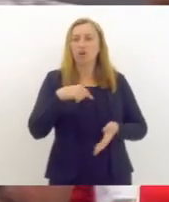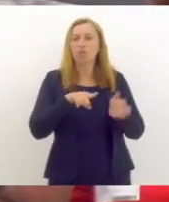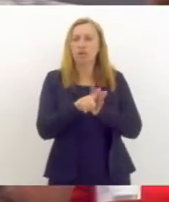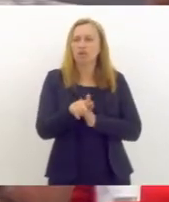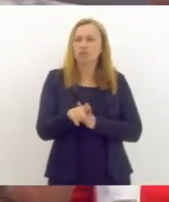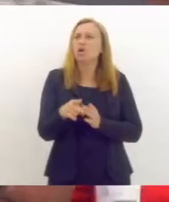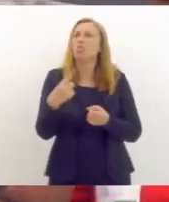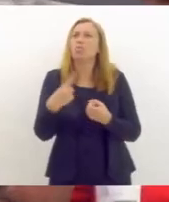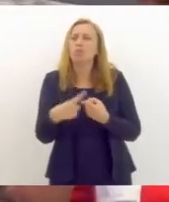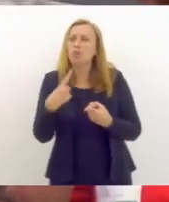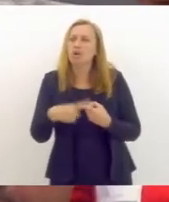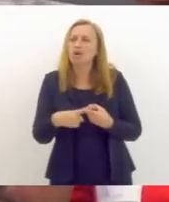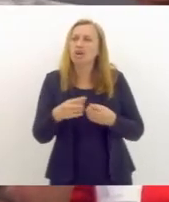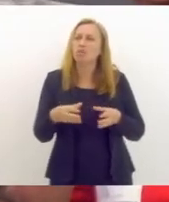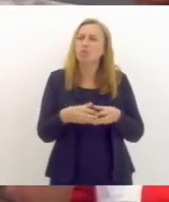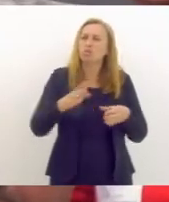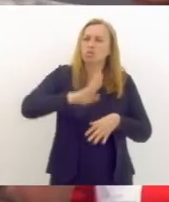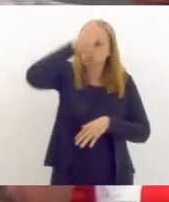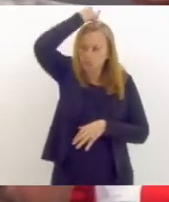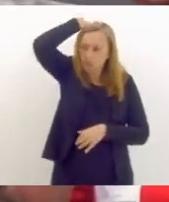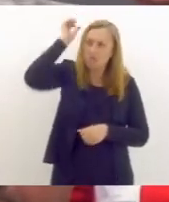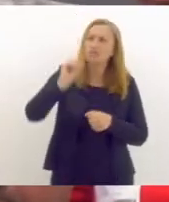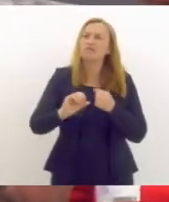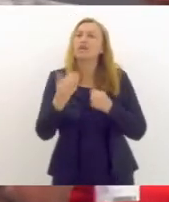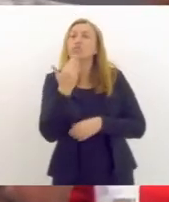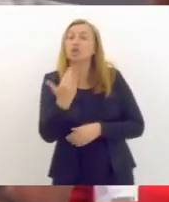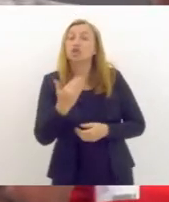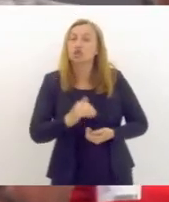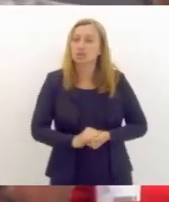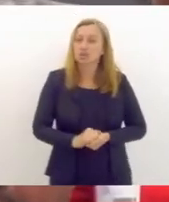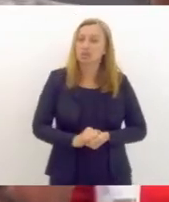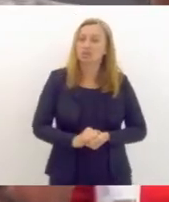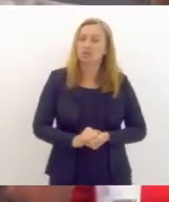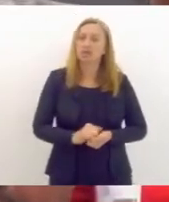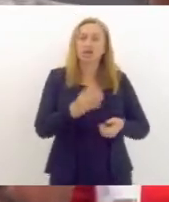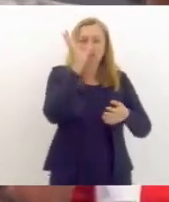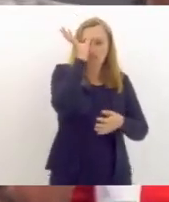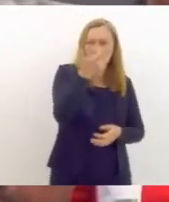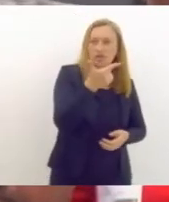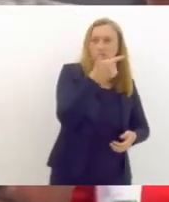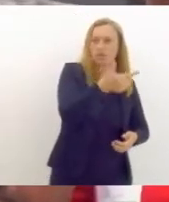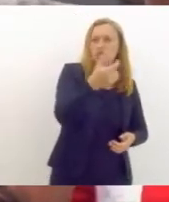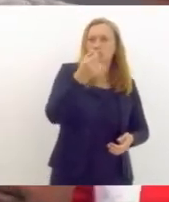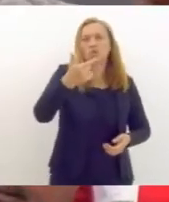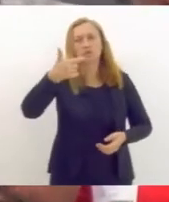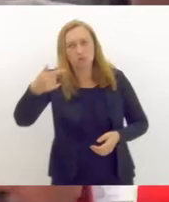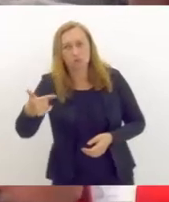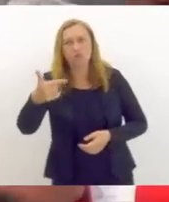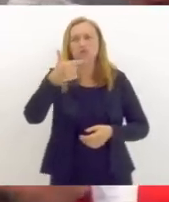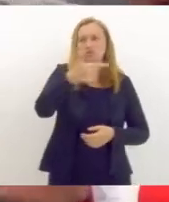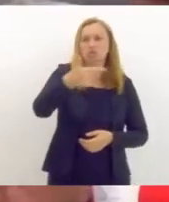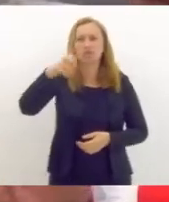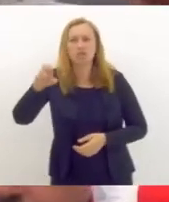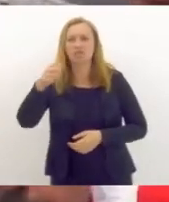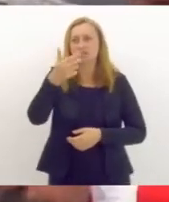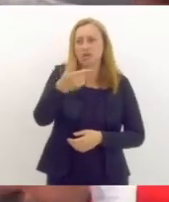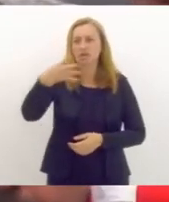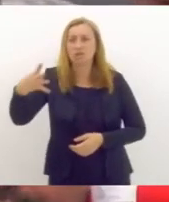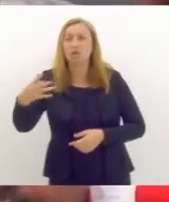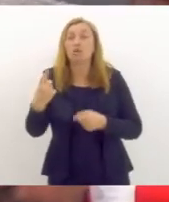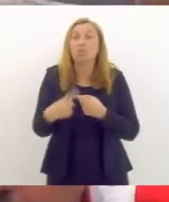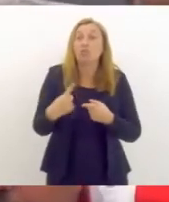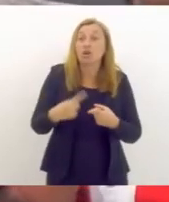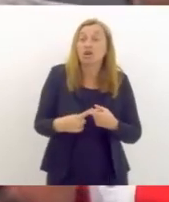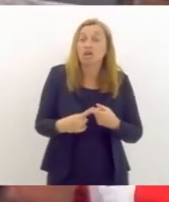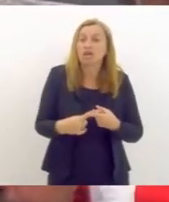por que que o corpo de bombeiro não faz os pedidos vamos resolver 2002 2012 2015 2014 2021 2015 porque